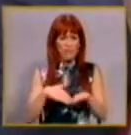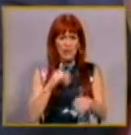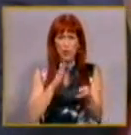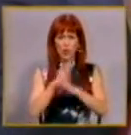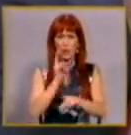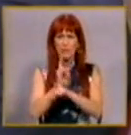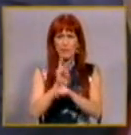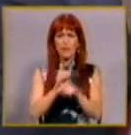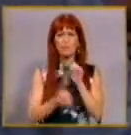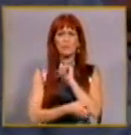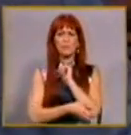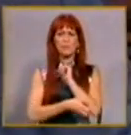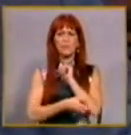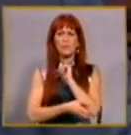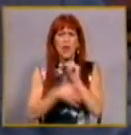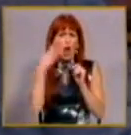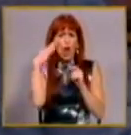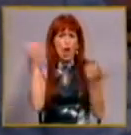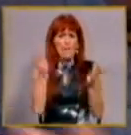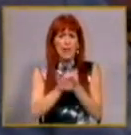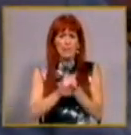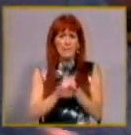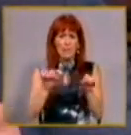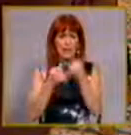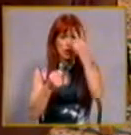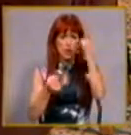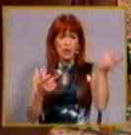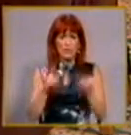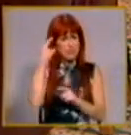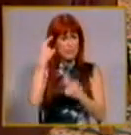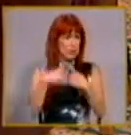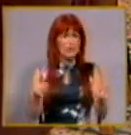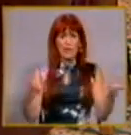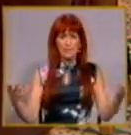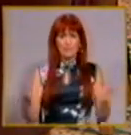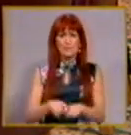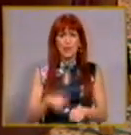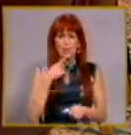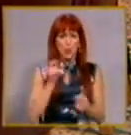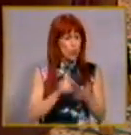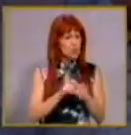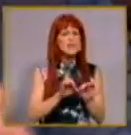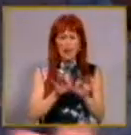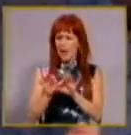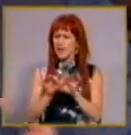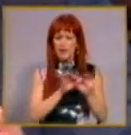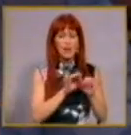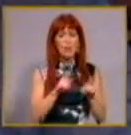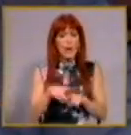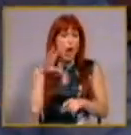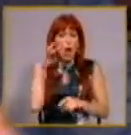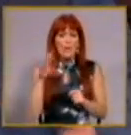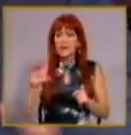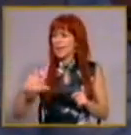acho mas que divergências é, portanto, há. É normal, são dois partidos, pensam de forma diferente, têm muitos pontos em comum e, portanto, é perfeitamente natural